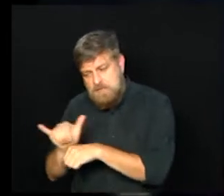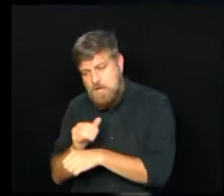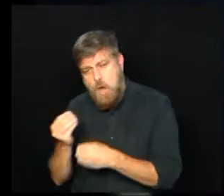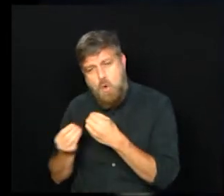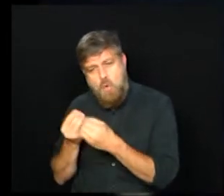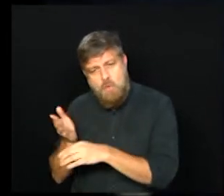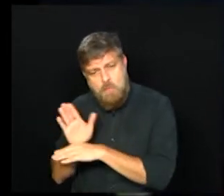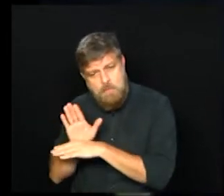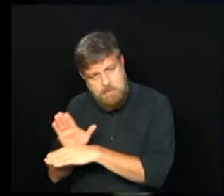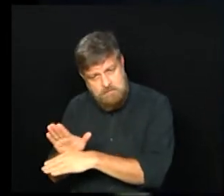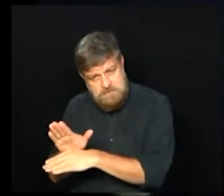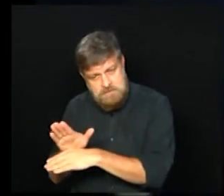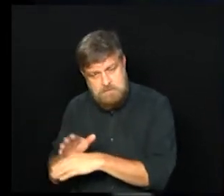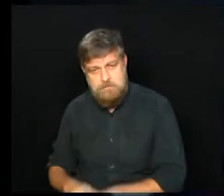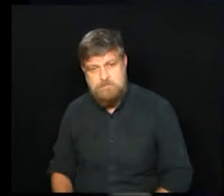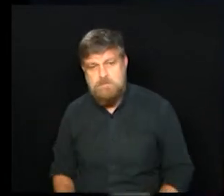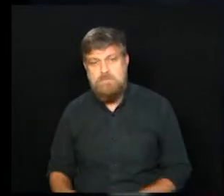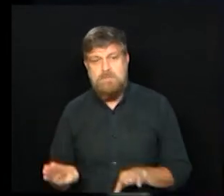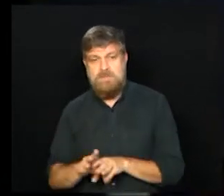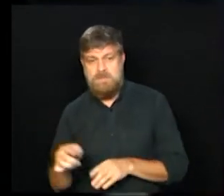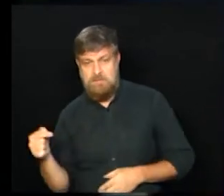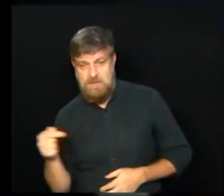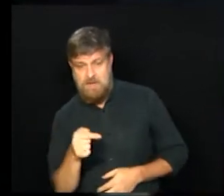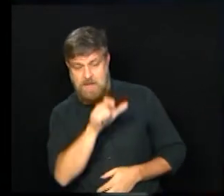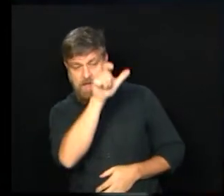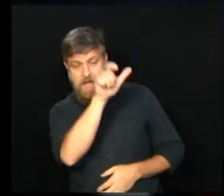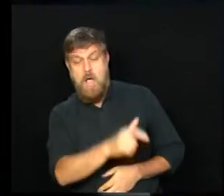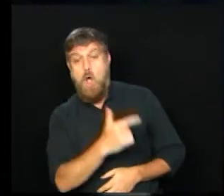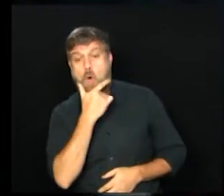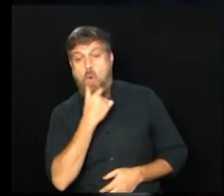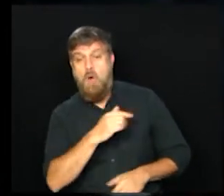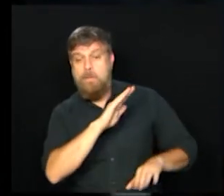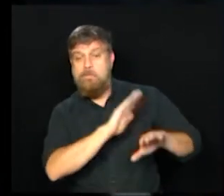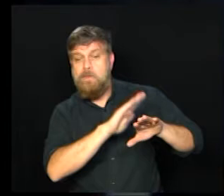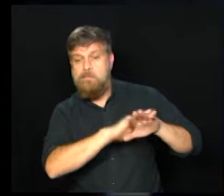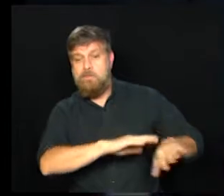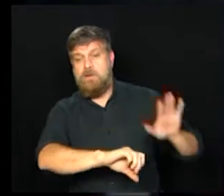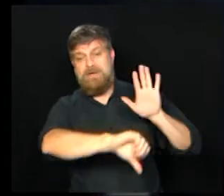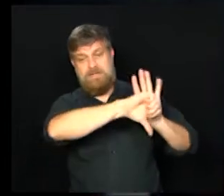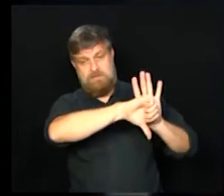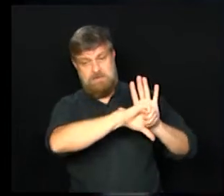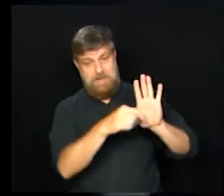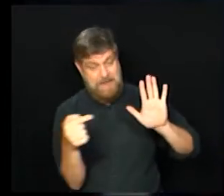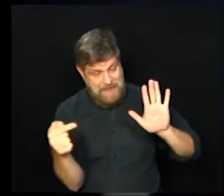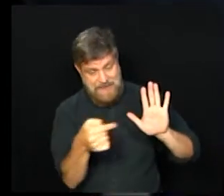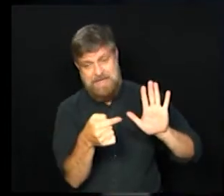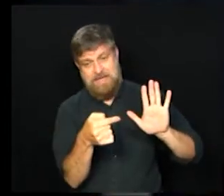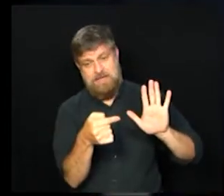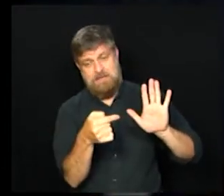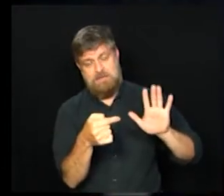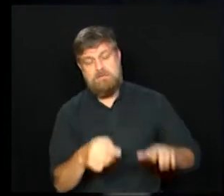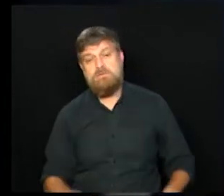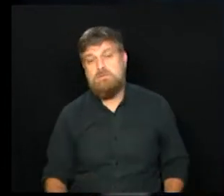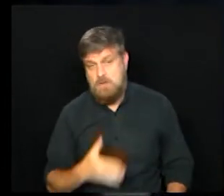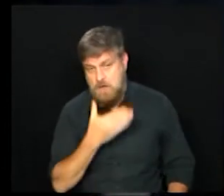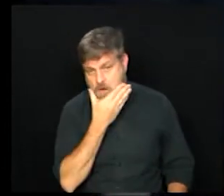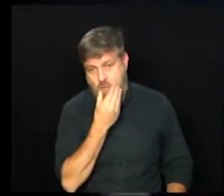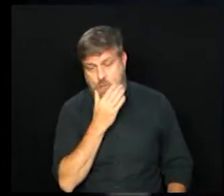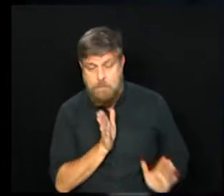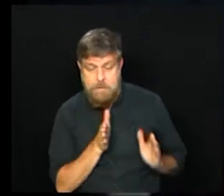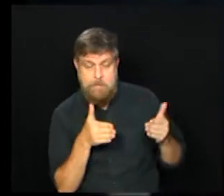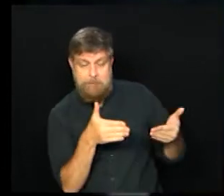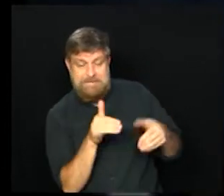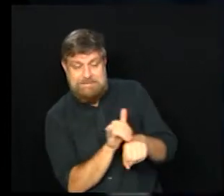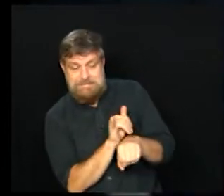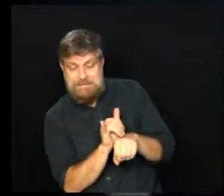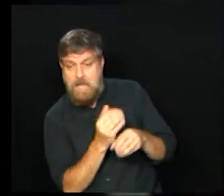de prevenção, mas também precisamos olhar para esses homens que são agressores, né, esses autores de violência, até porque nós